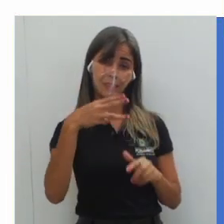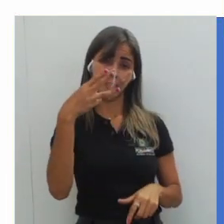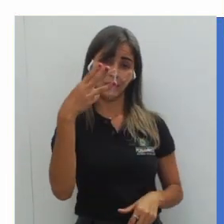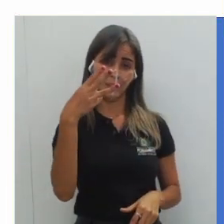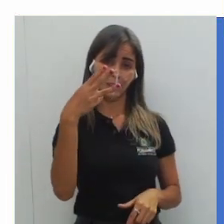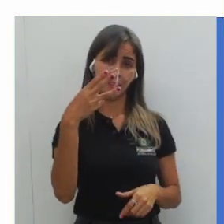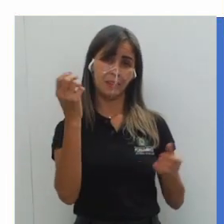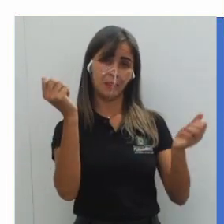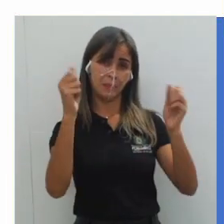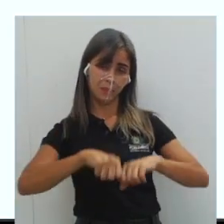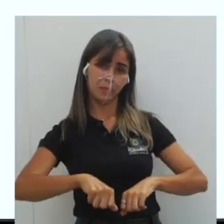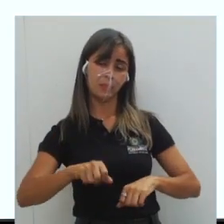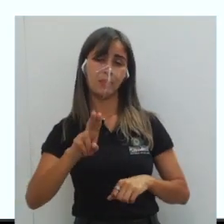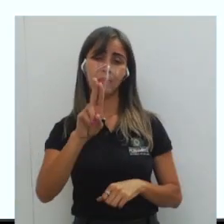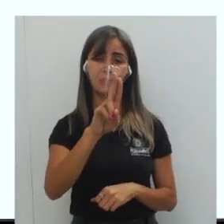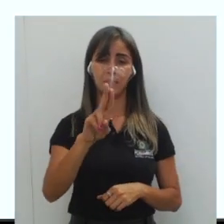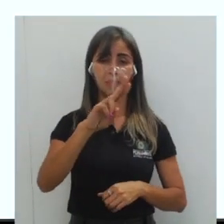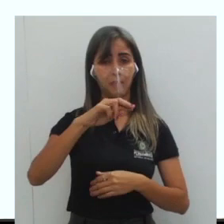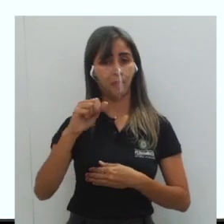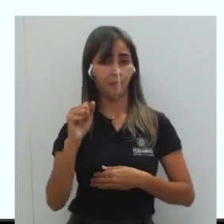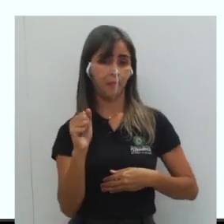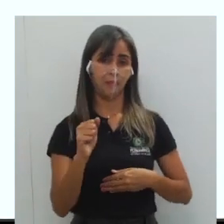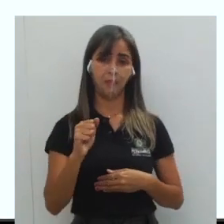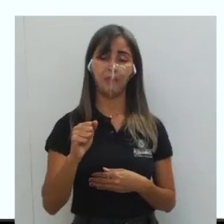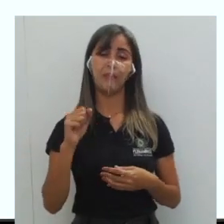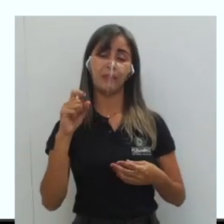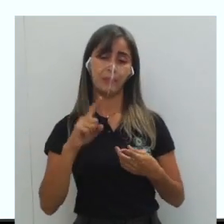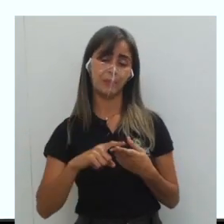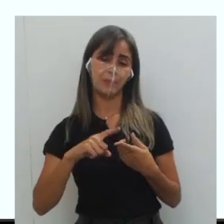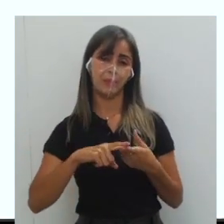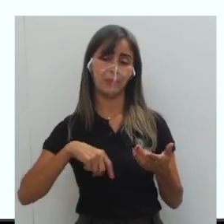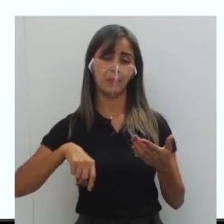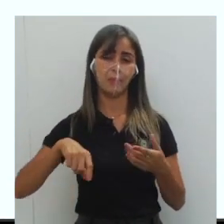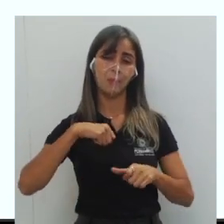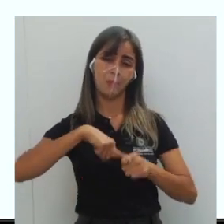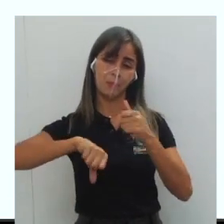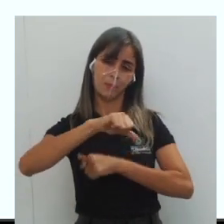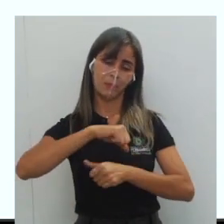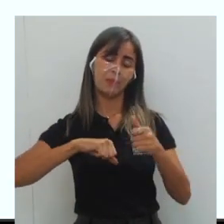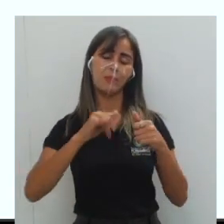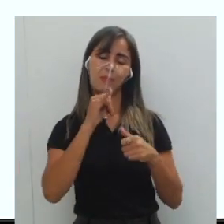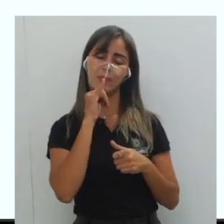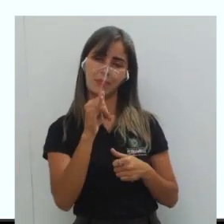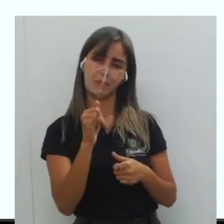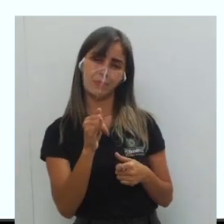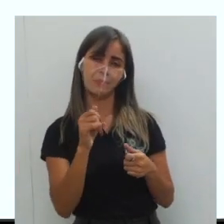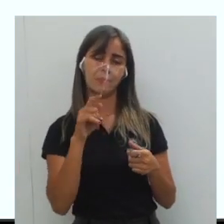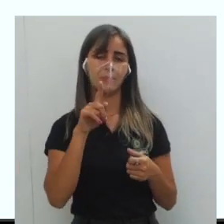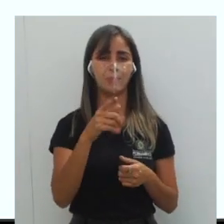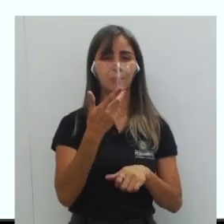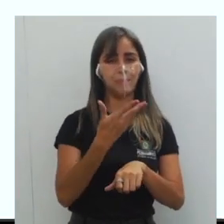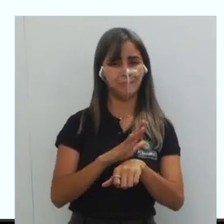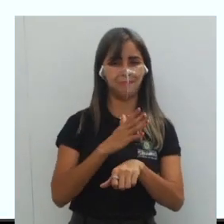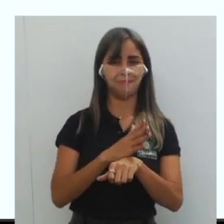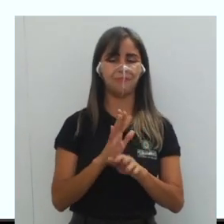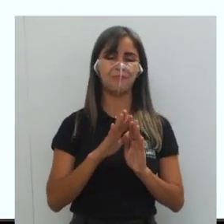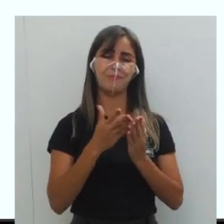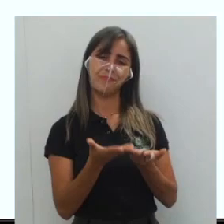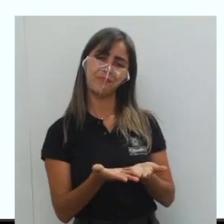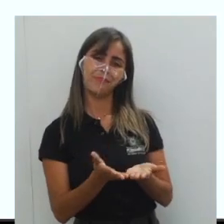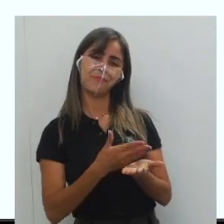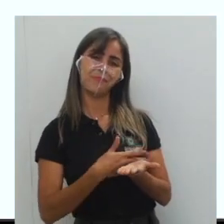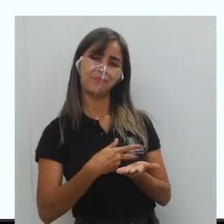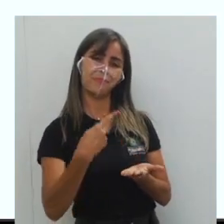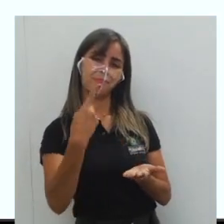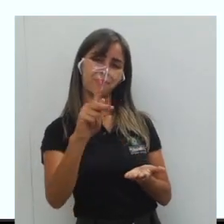de 3. A gente pode utilizar o forró no meio para mudar um pouco o exemplo e você pode praticar aí no seu